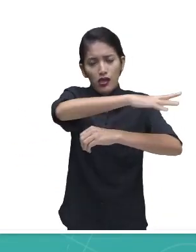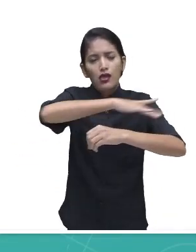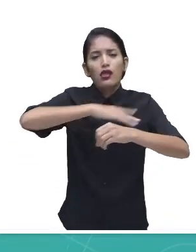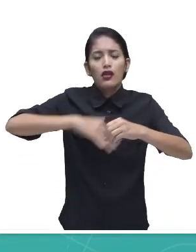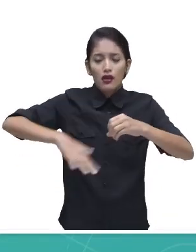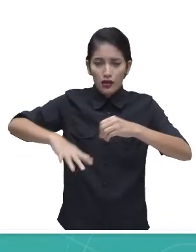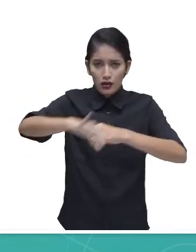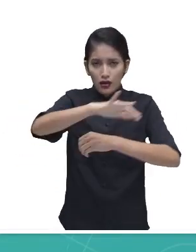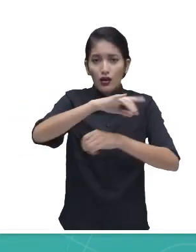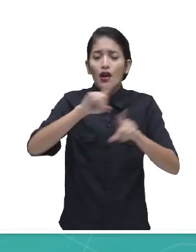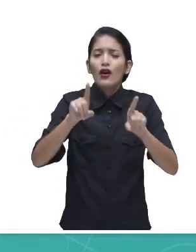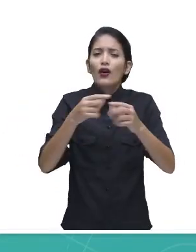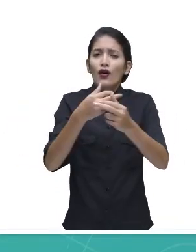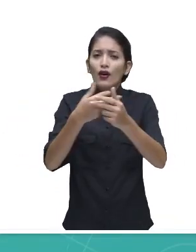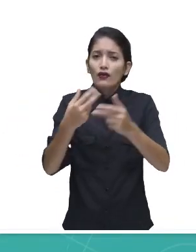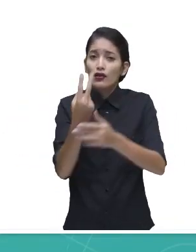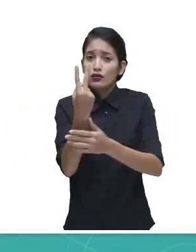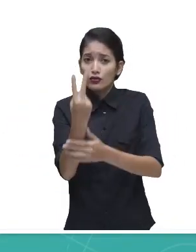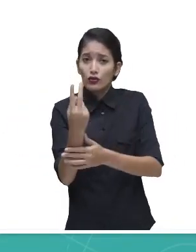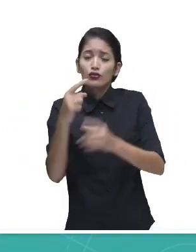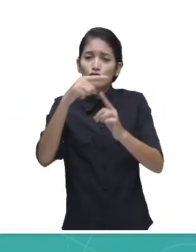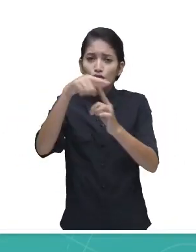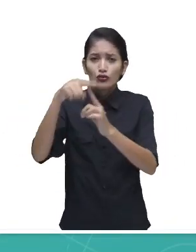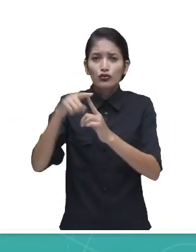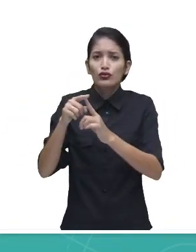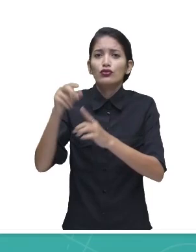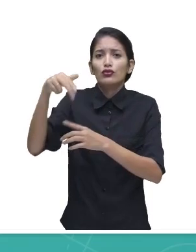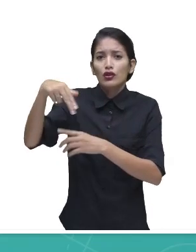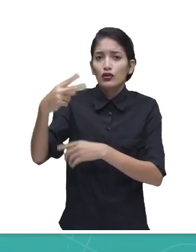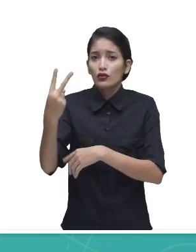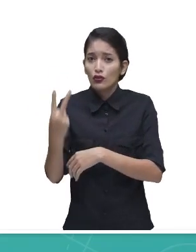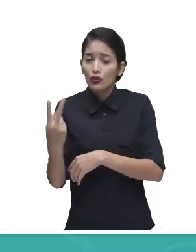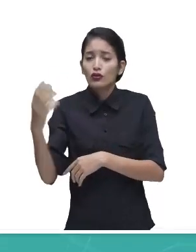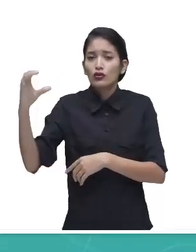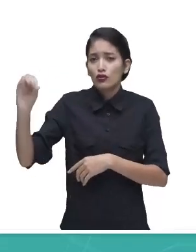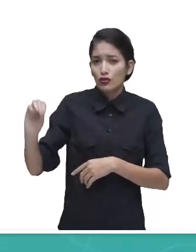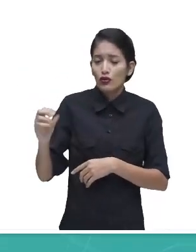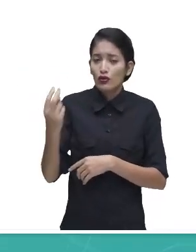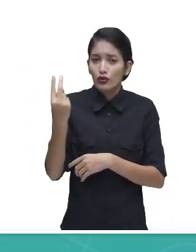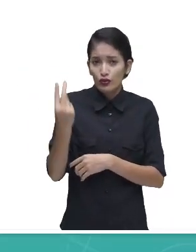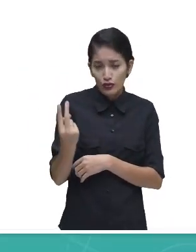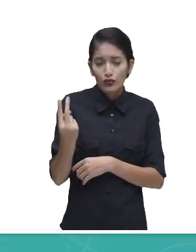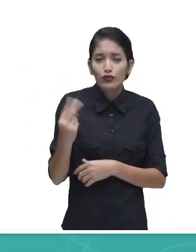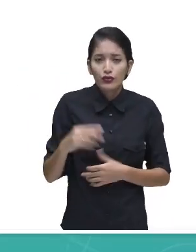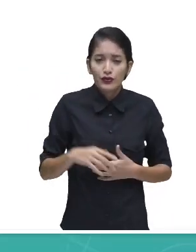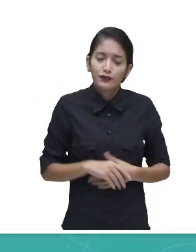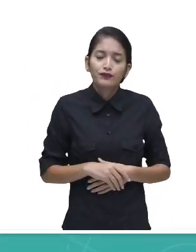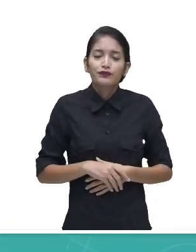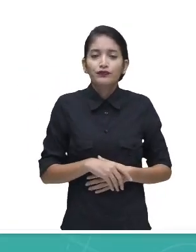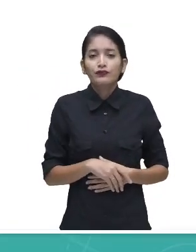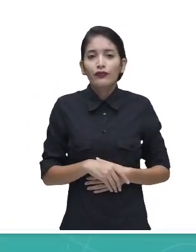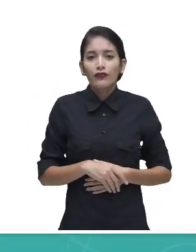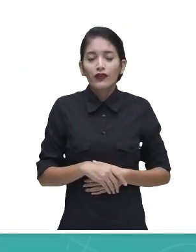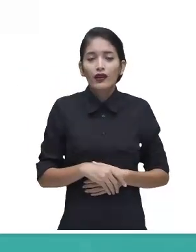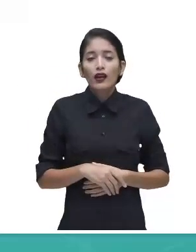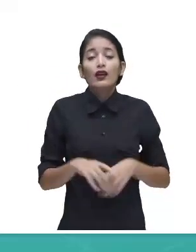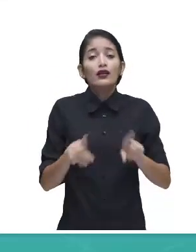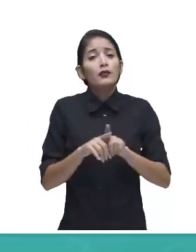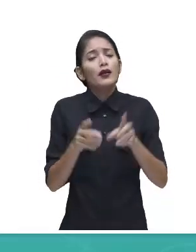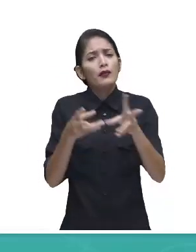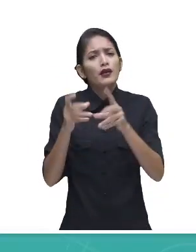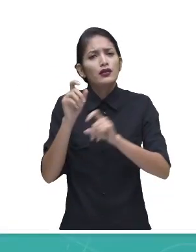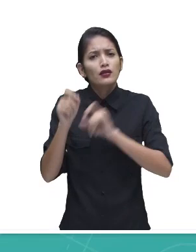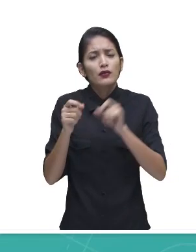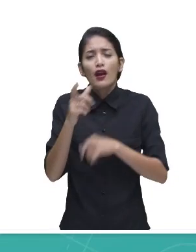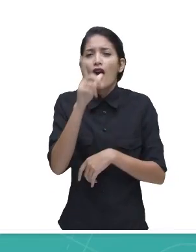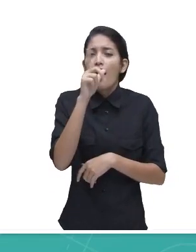planeta, composta por dois gases muito importantes, que é o gás nitrogênio e o gás oxigênio. Vimos também que a